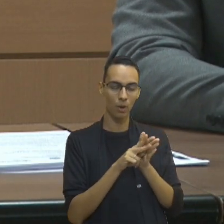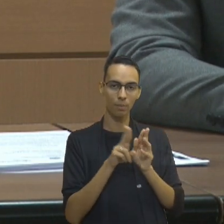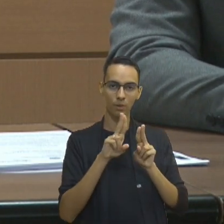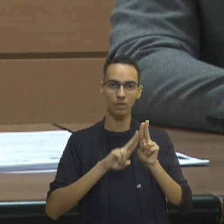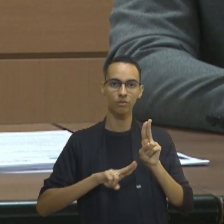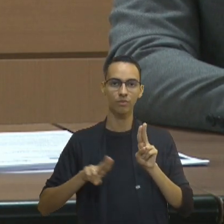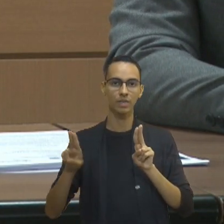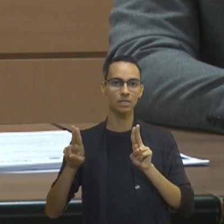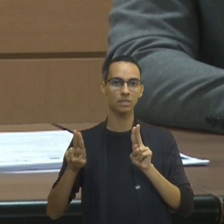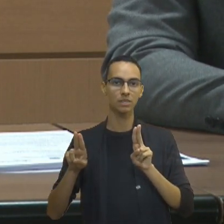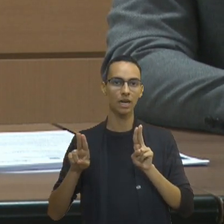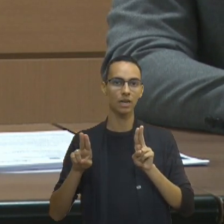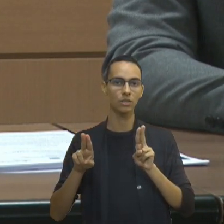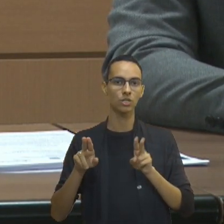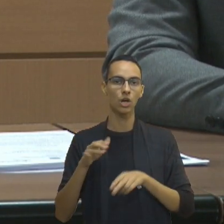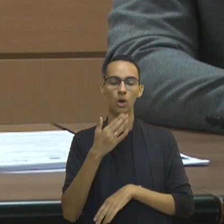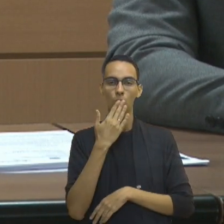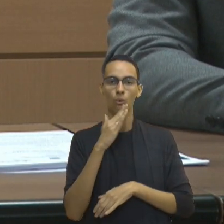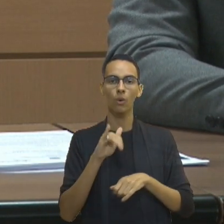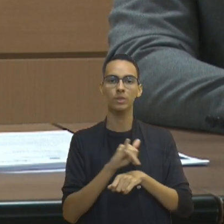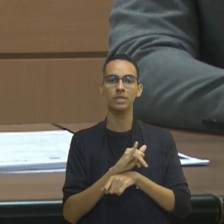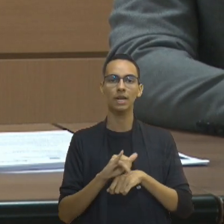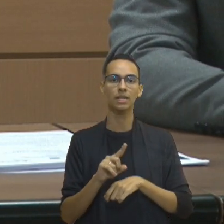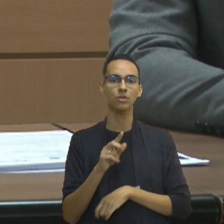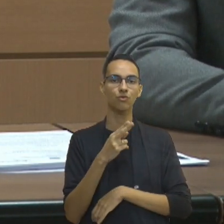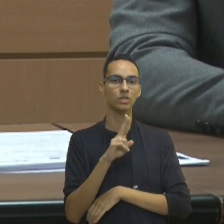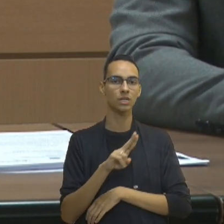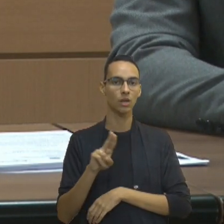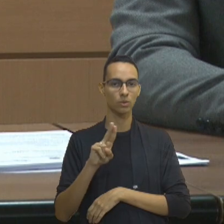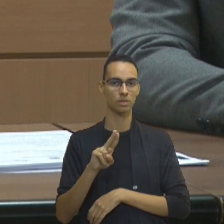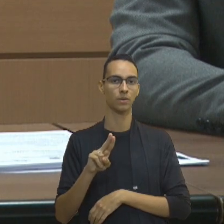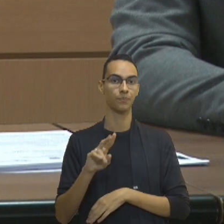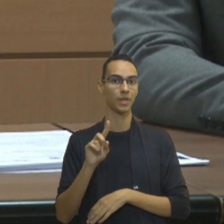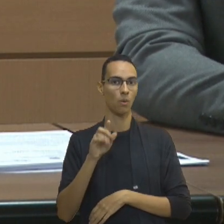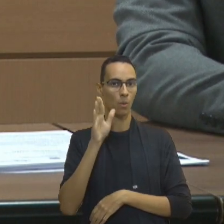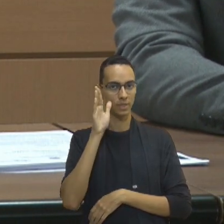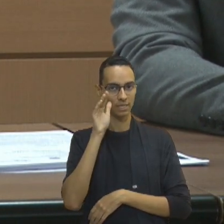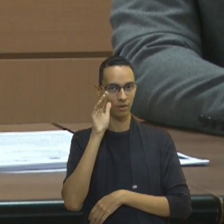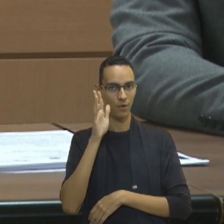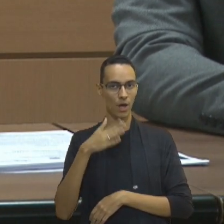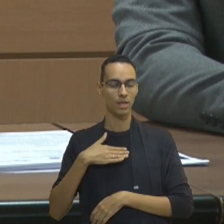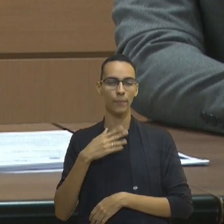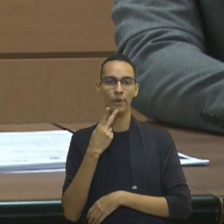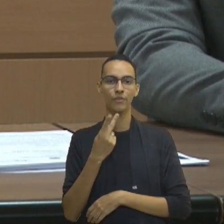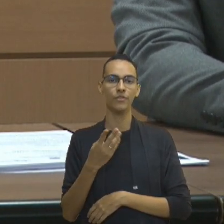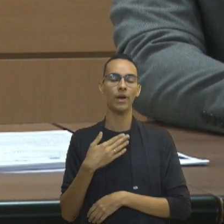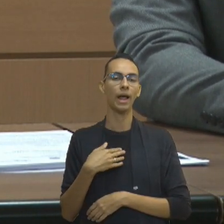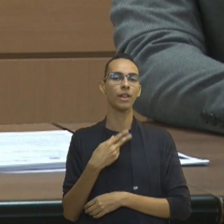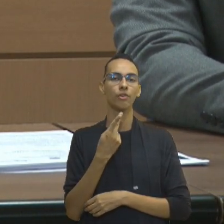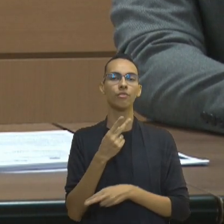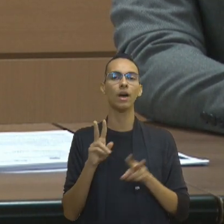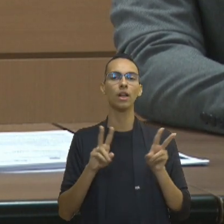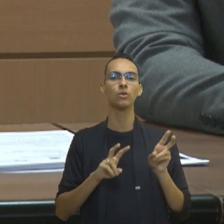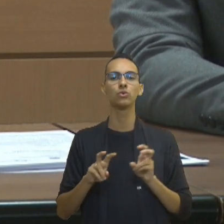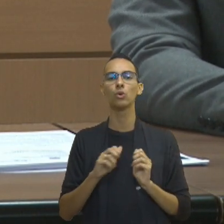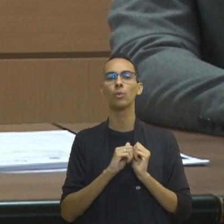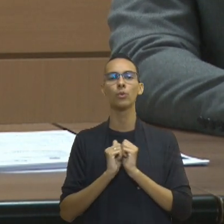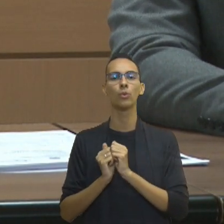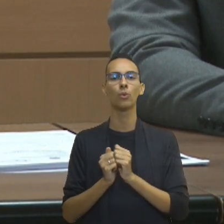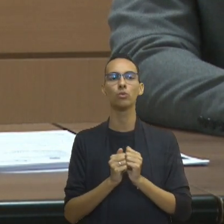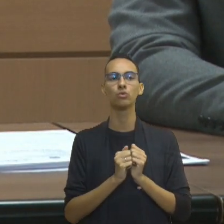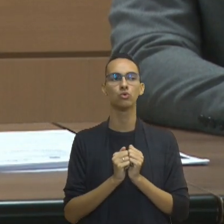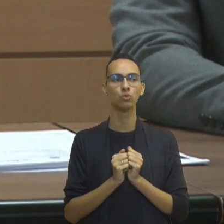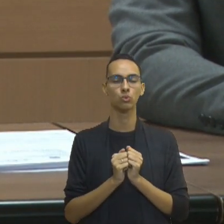qual estratégia você está usando. Então, observe. No meu relato, eu falo de um conjunto de ações.